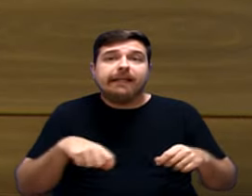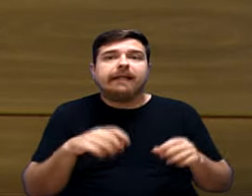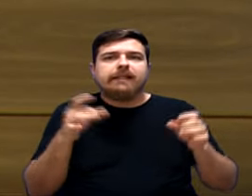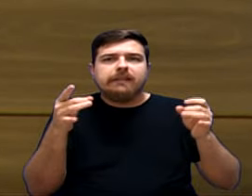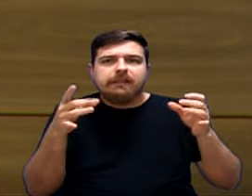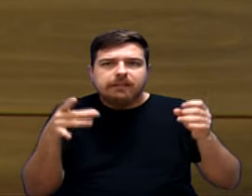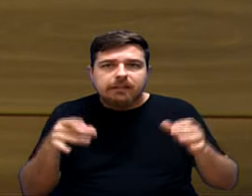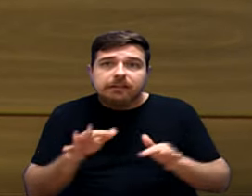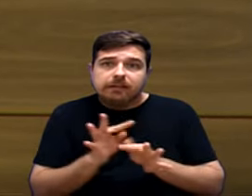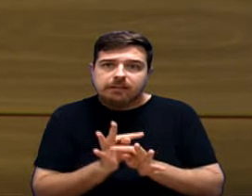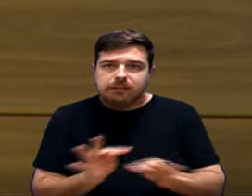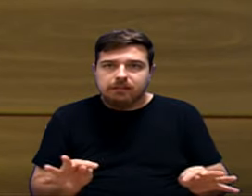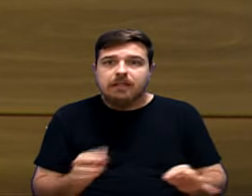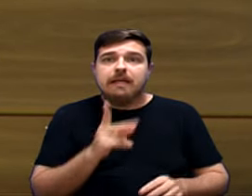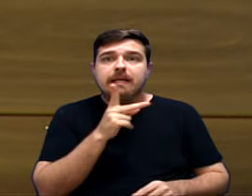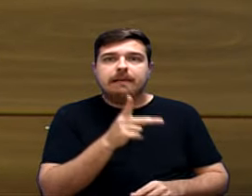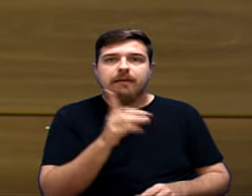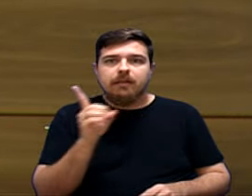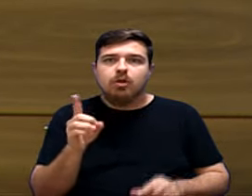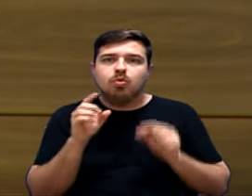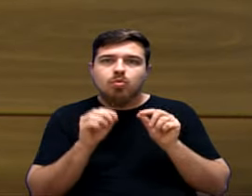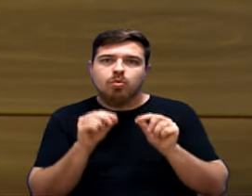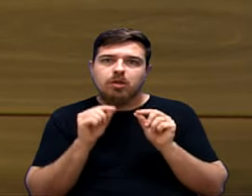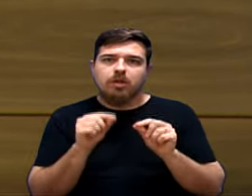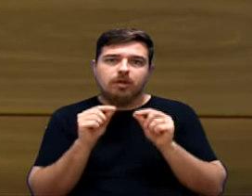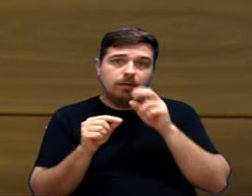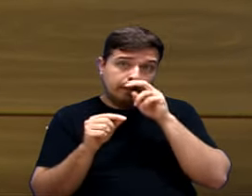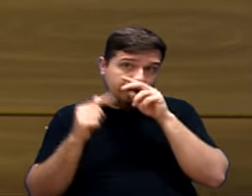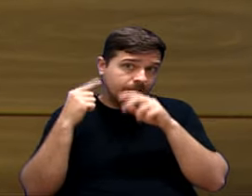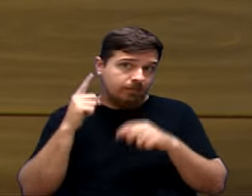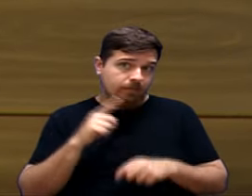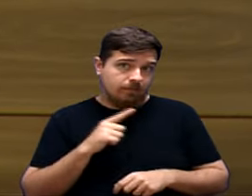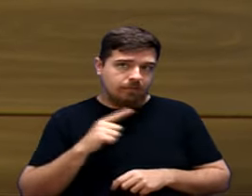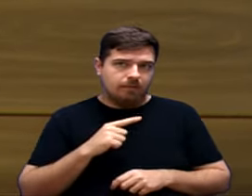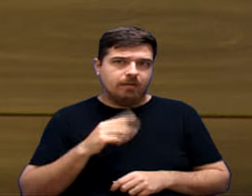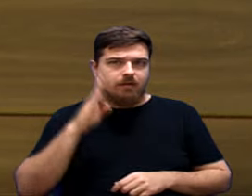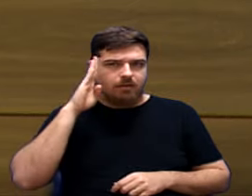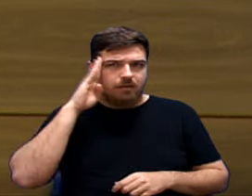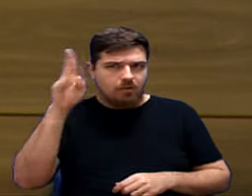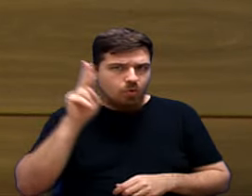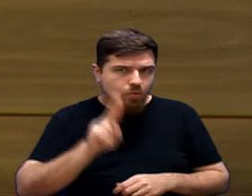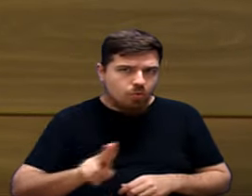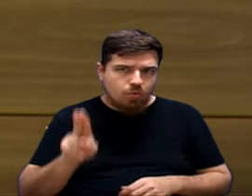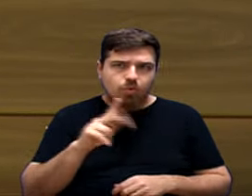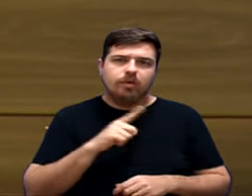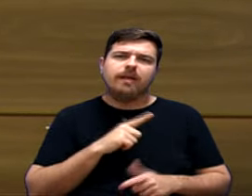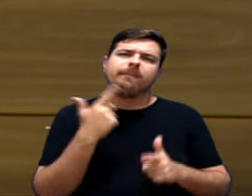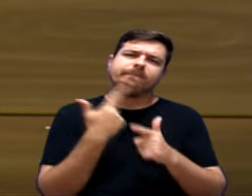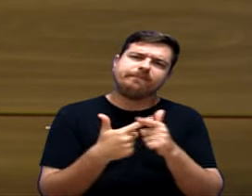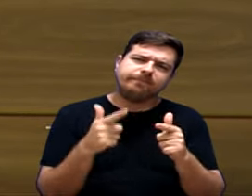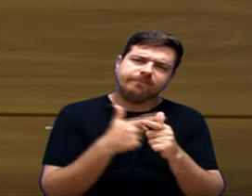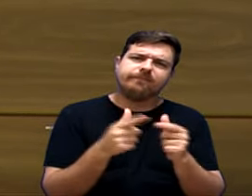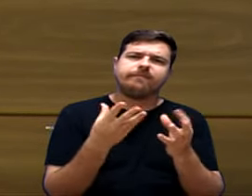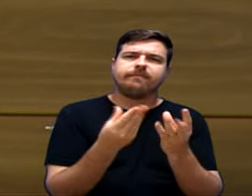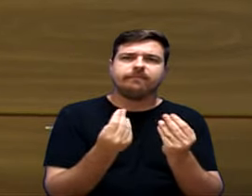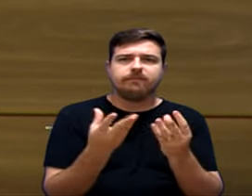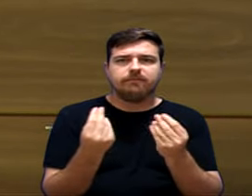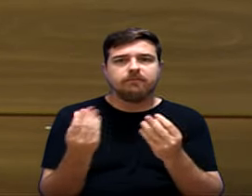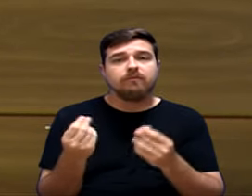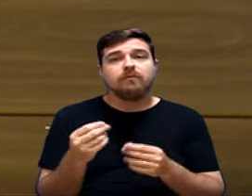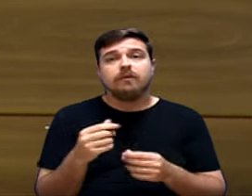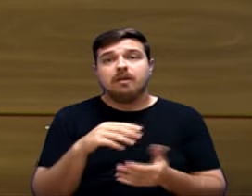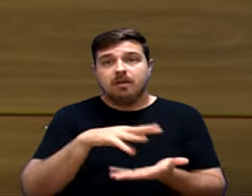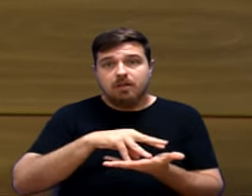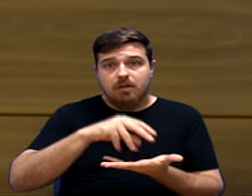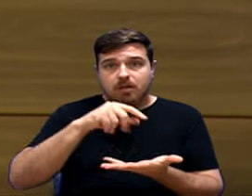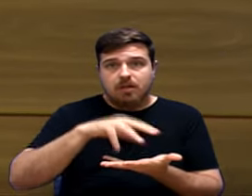plano diretor porque assim a gente tem eh principalmente na parte de de uso a gente tem grandes problemas aqui na na no uso de solo